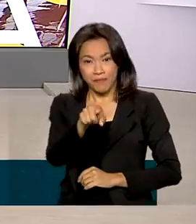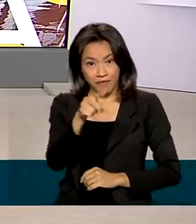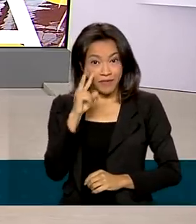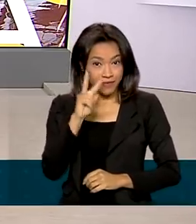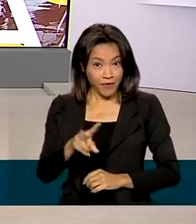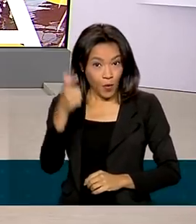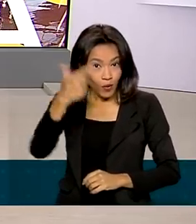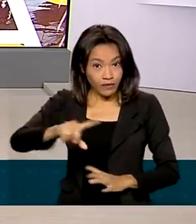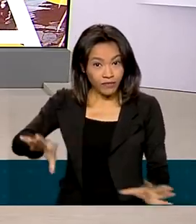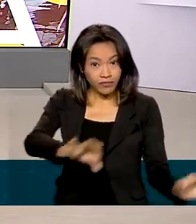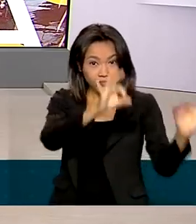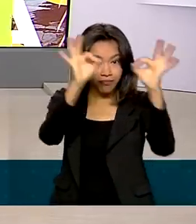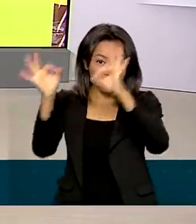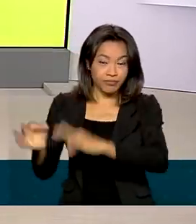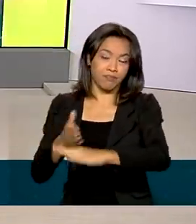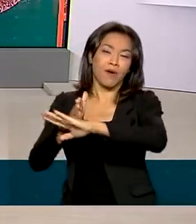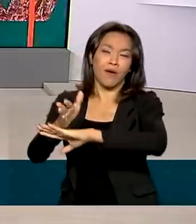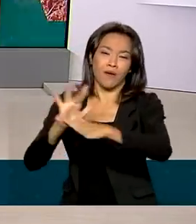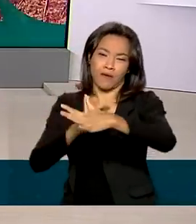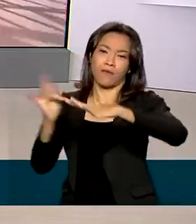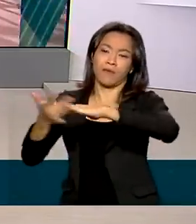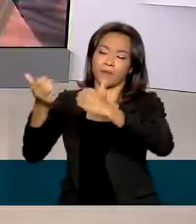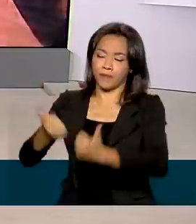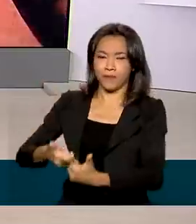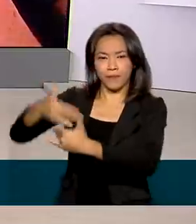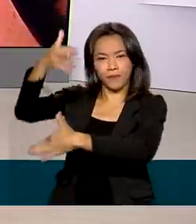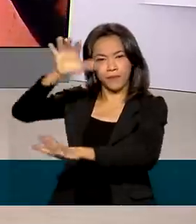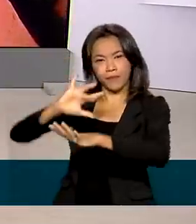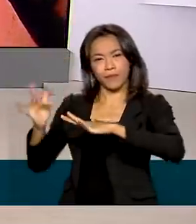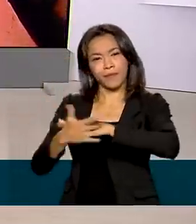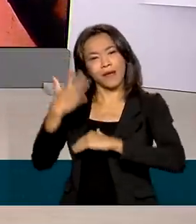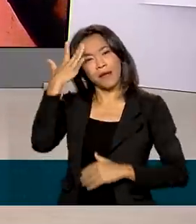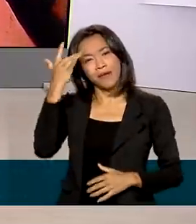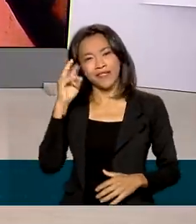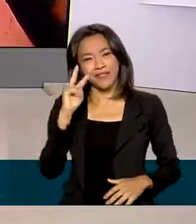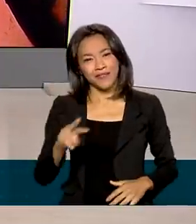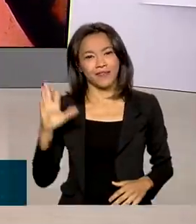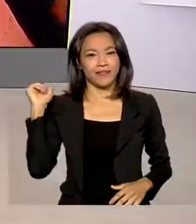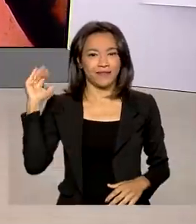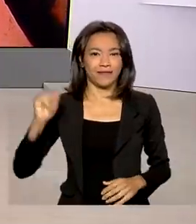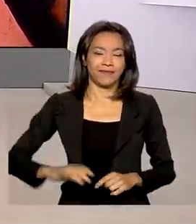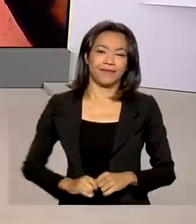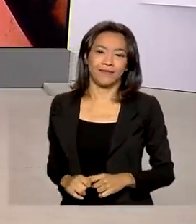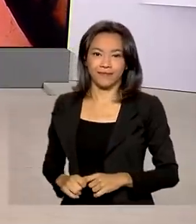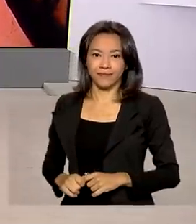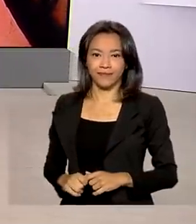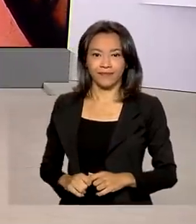reportagens de hoje, acesse as redes sociais da TV Brasil. Nos vemos amanhã. Até lá. Tchau, tchau.